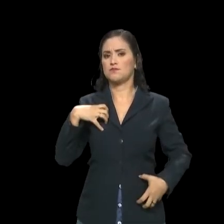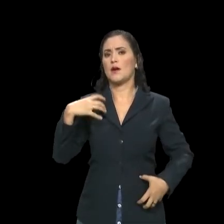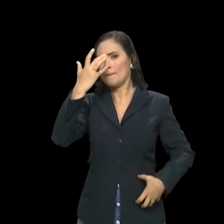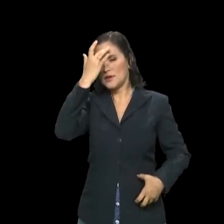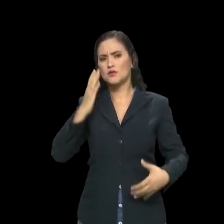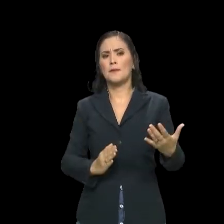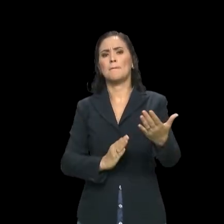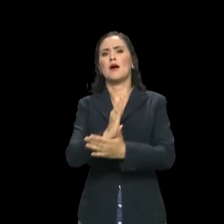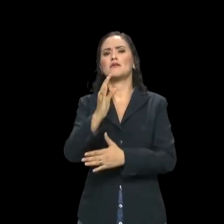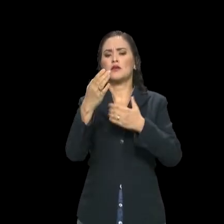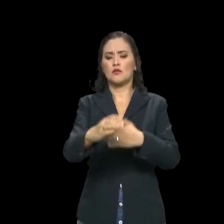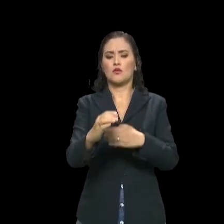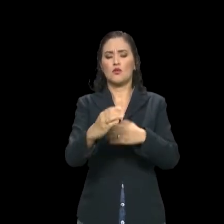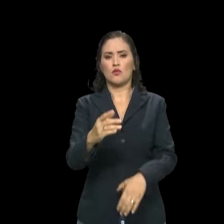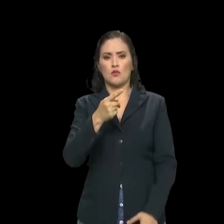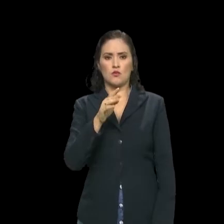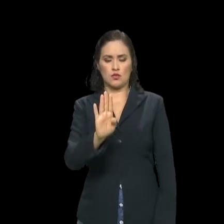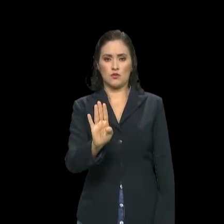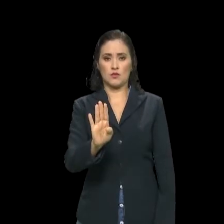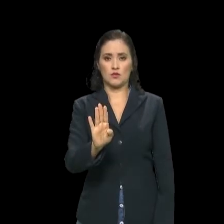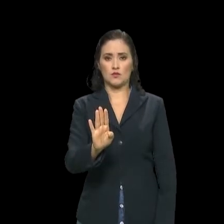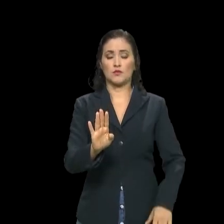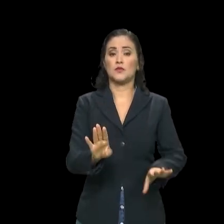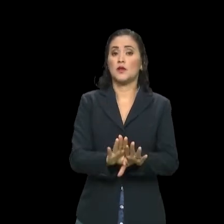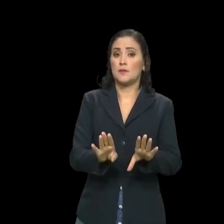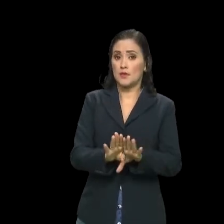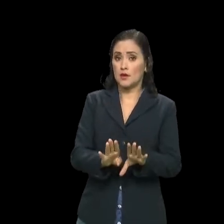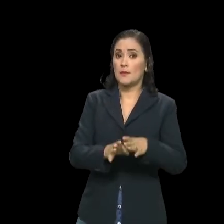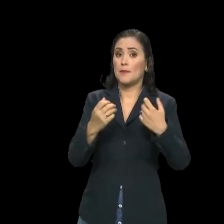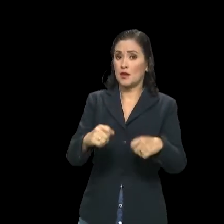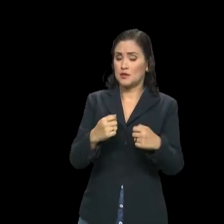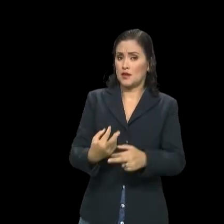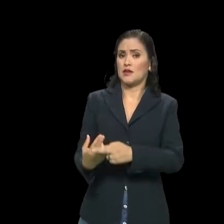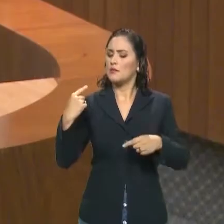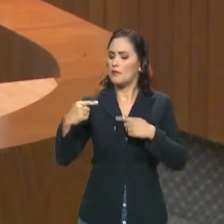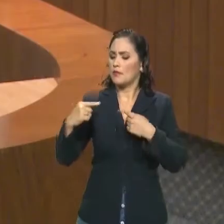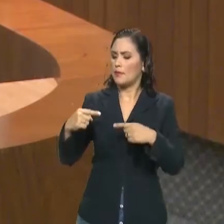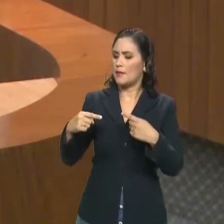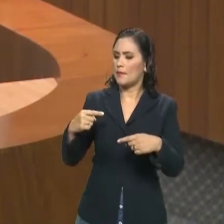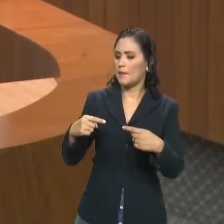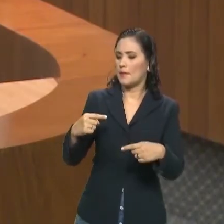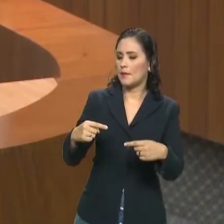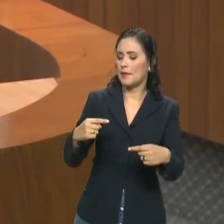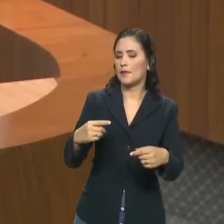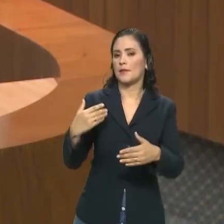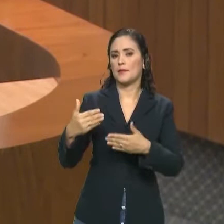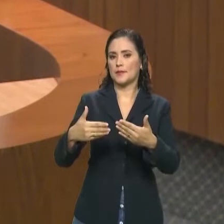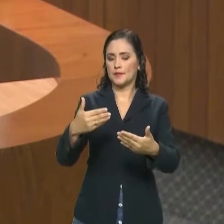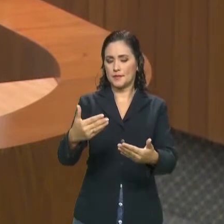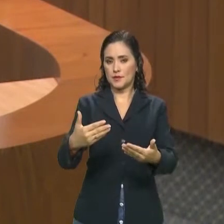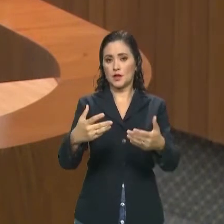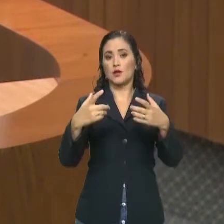do curso participou da sessão de maneira remota e pediu investimentos para o setor de Segurança Pública o deputado Rafael